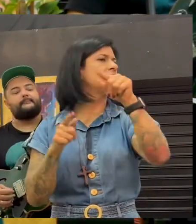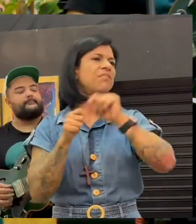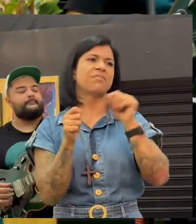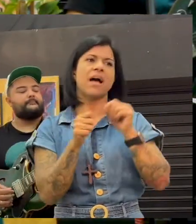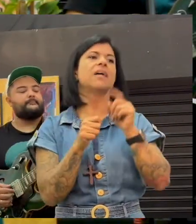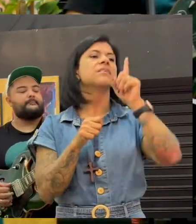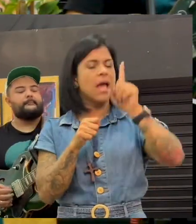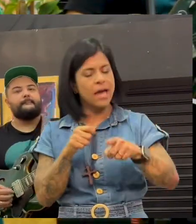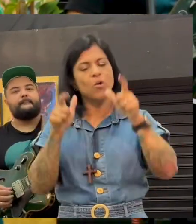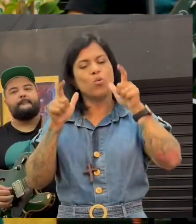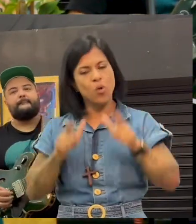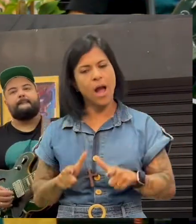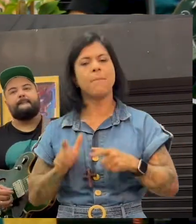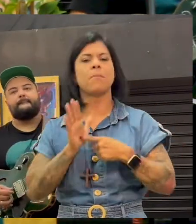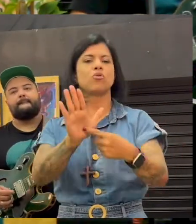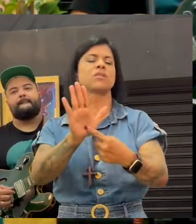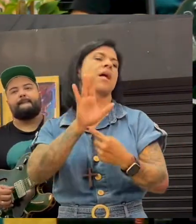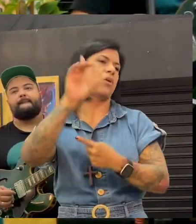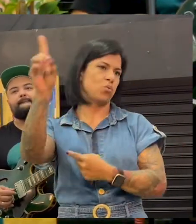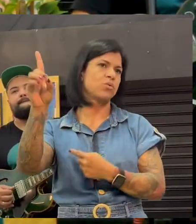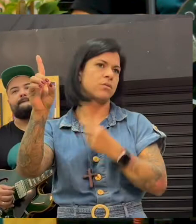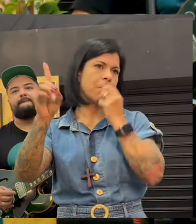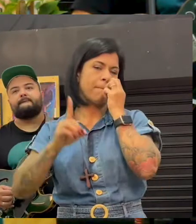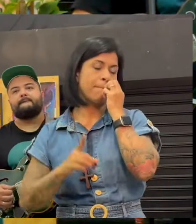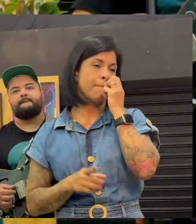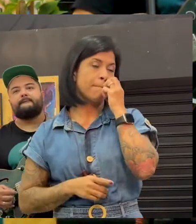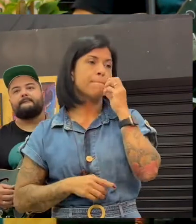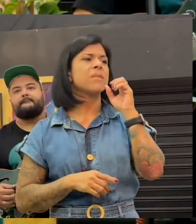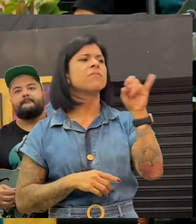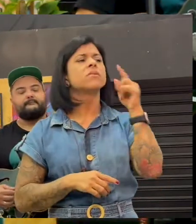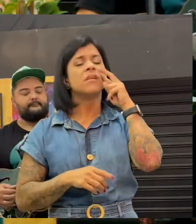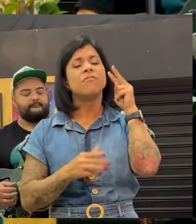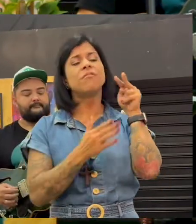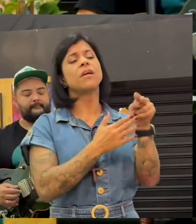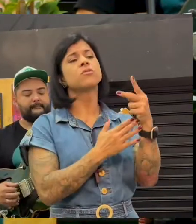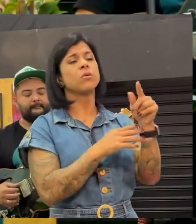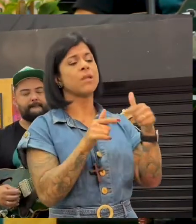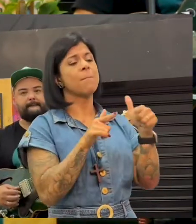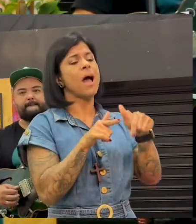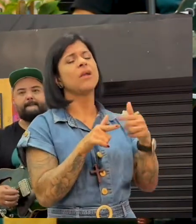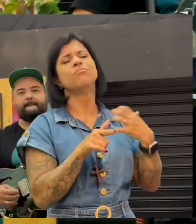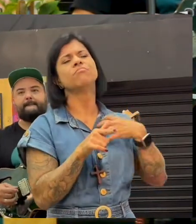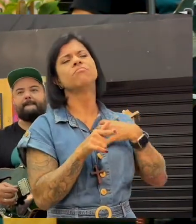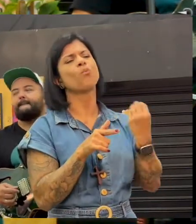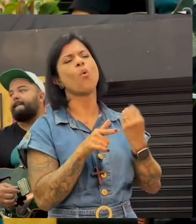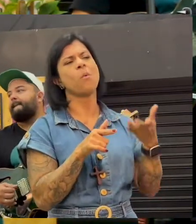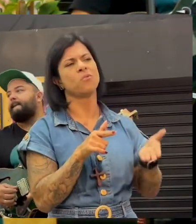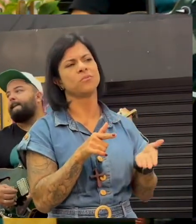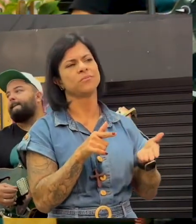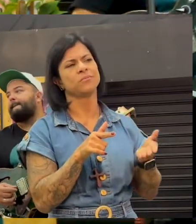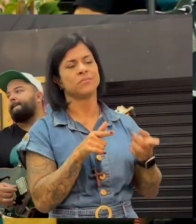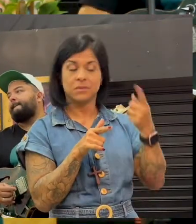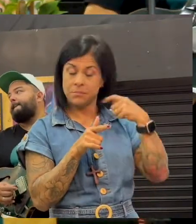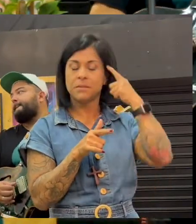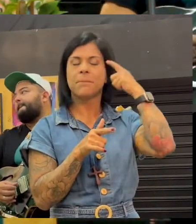no lugar onde você está. Como você tem visto o seu trabalho? Queria que você pensasse sobre isso.